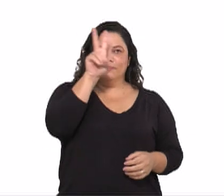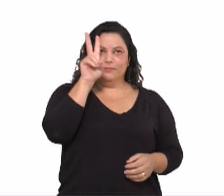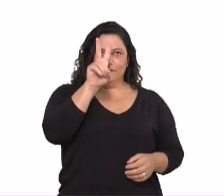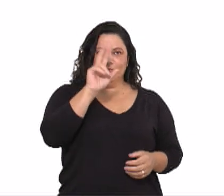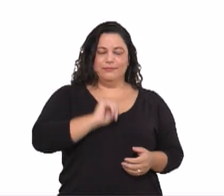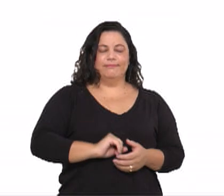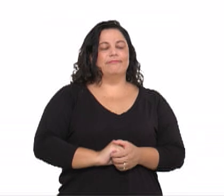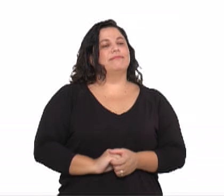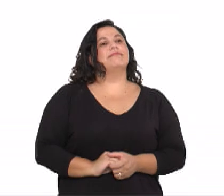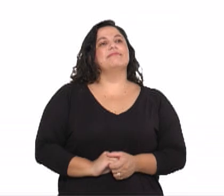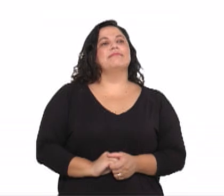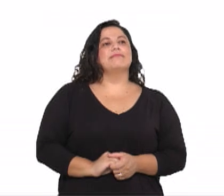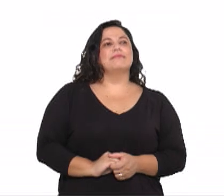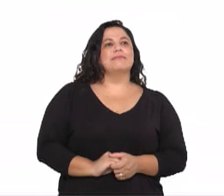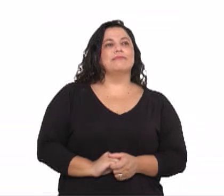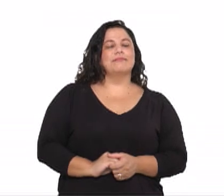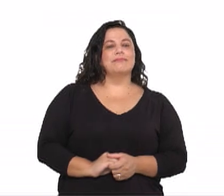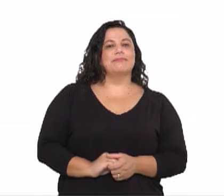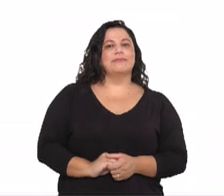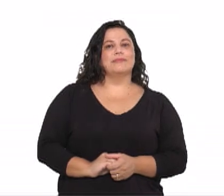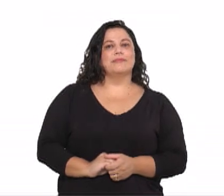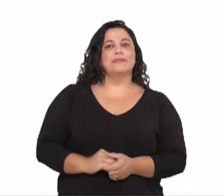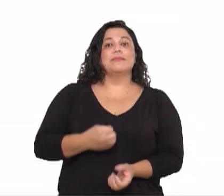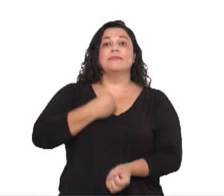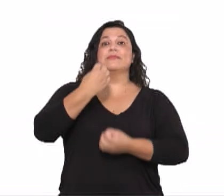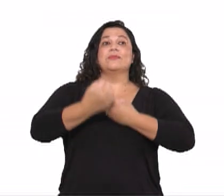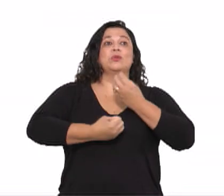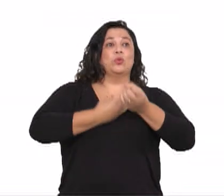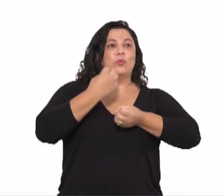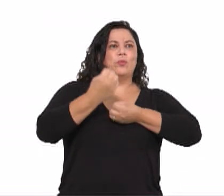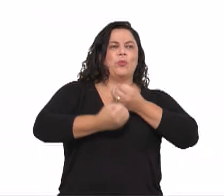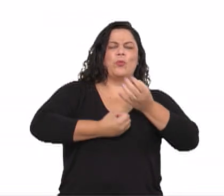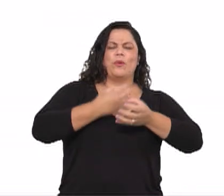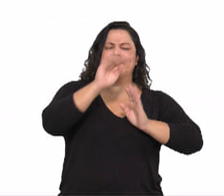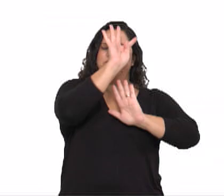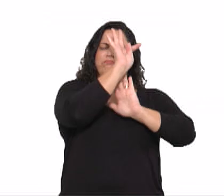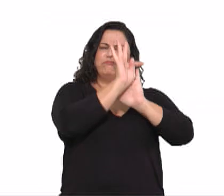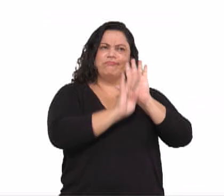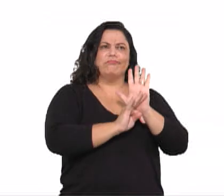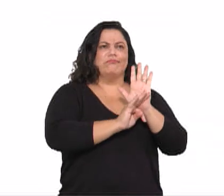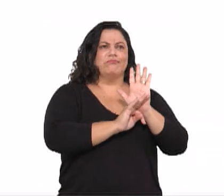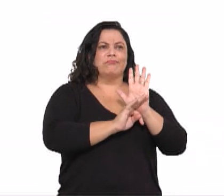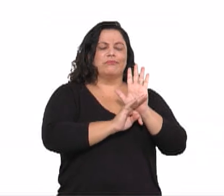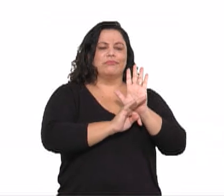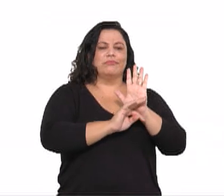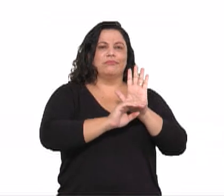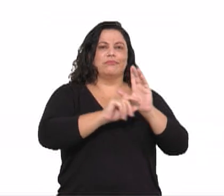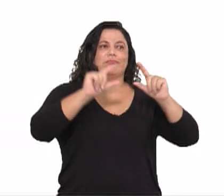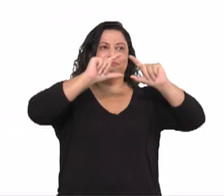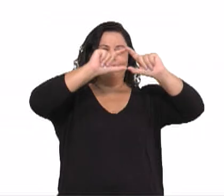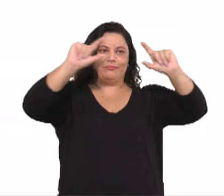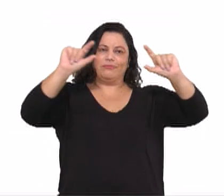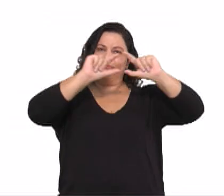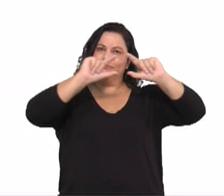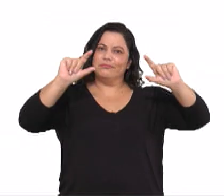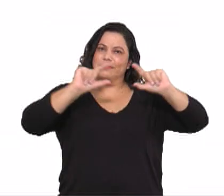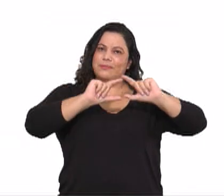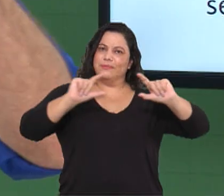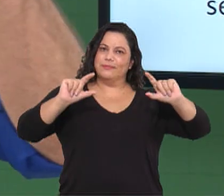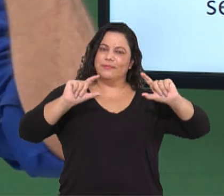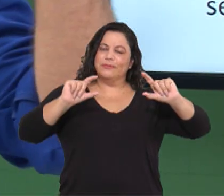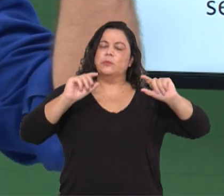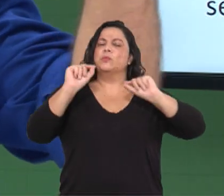é sempre bom. Vamos lá. O poema é um texto escrito em versos. Versos. Como são os